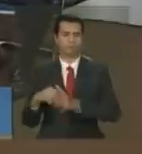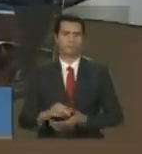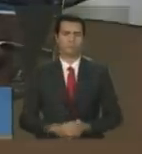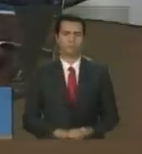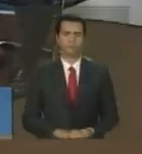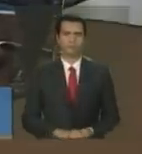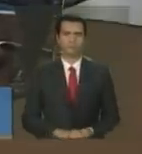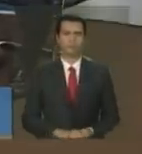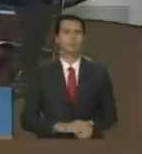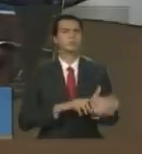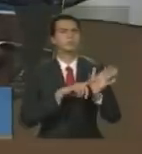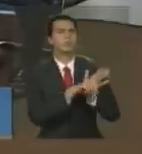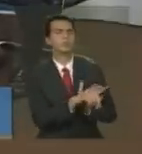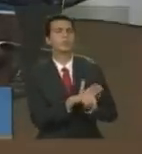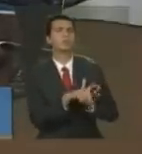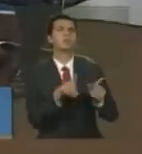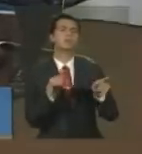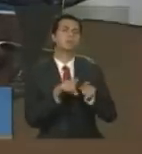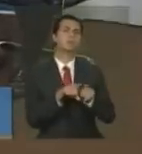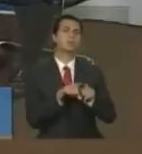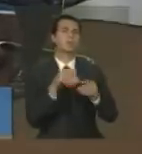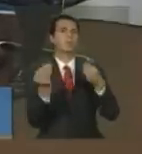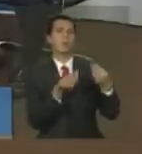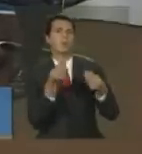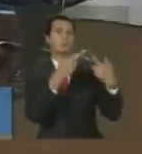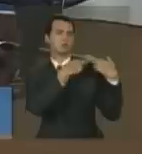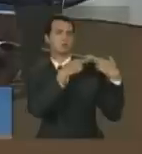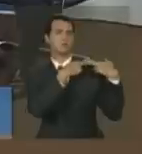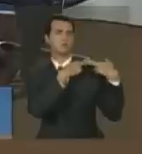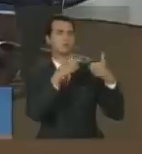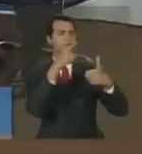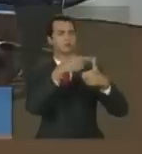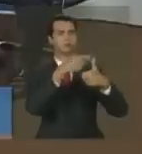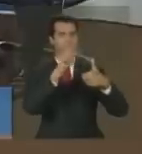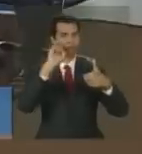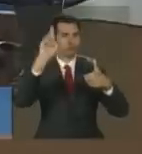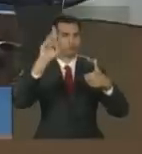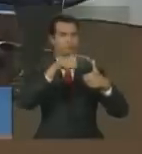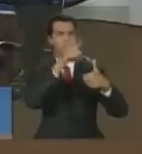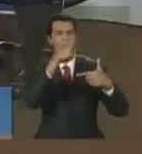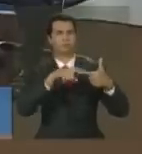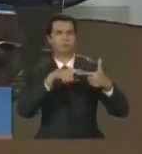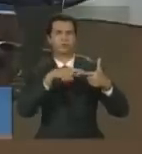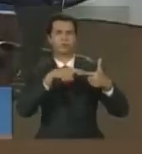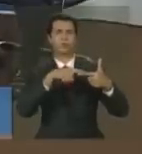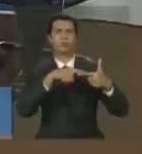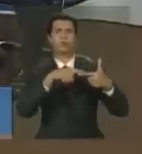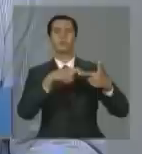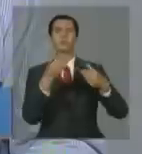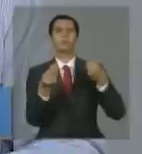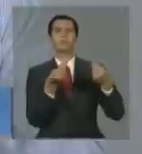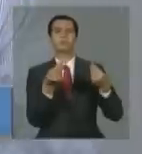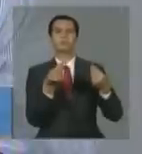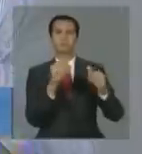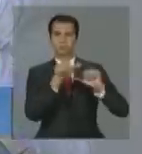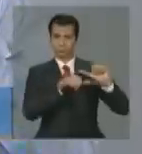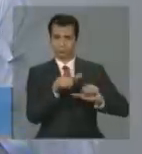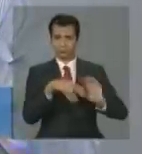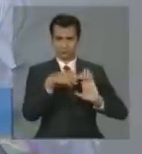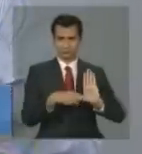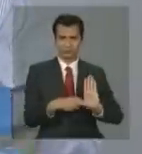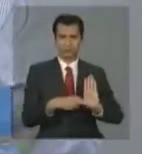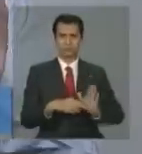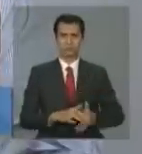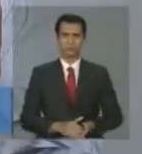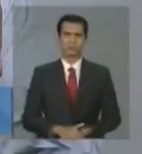às responsabilidades do titular e do adjunto, tem alguma alteração, modifica alguma coisa? Como ele passa